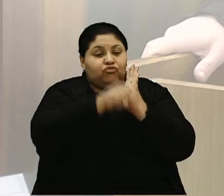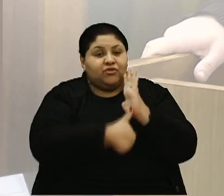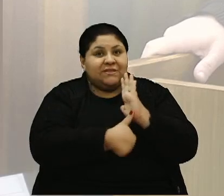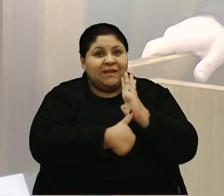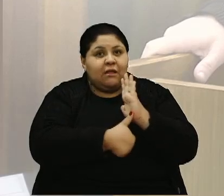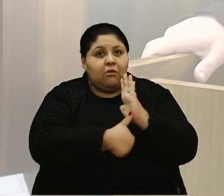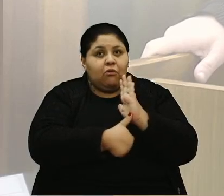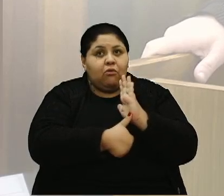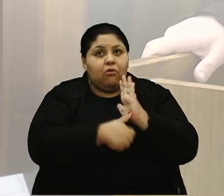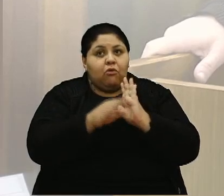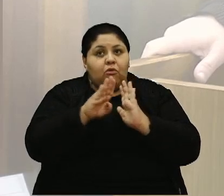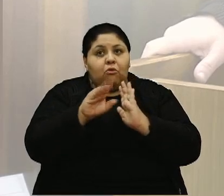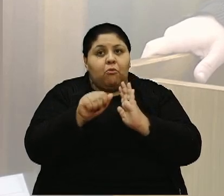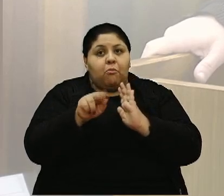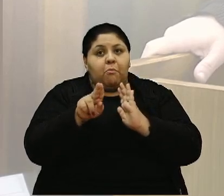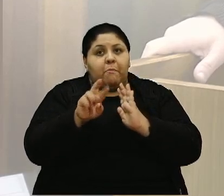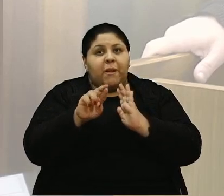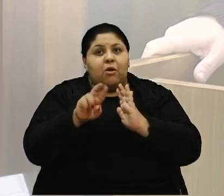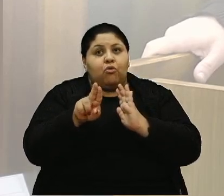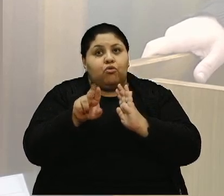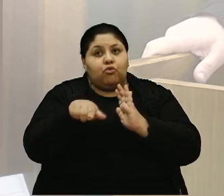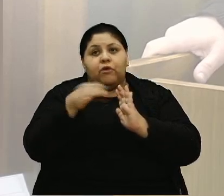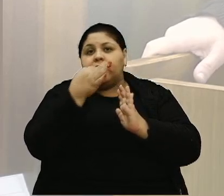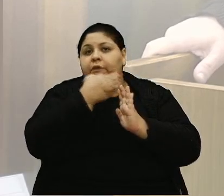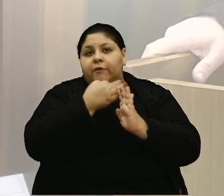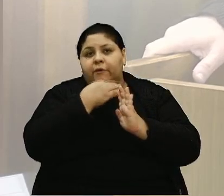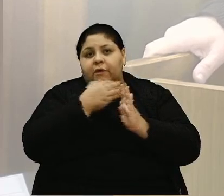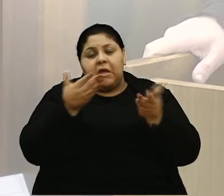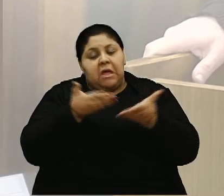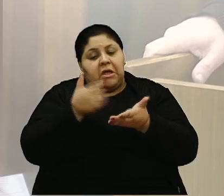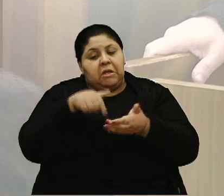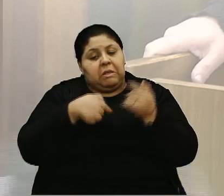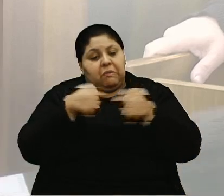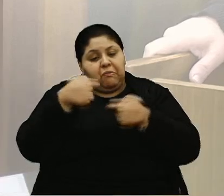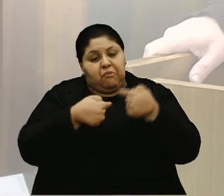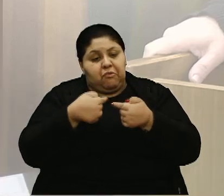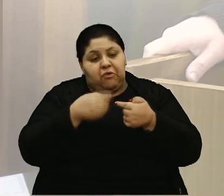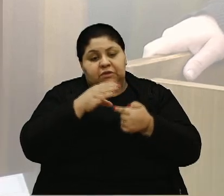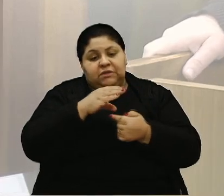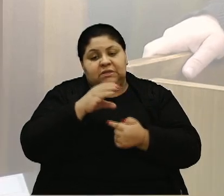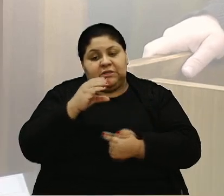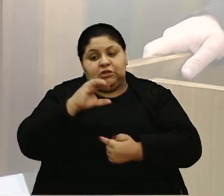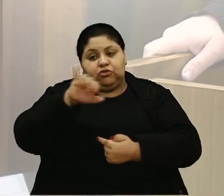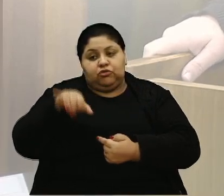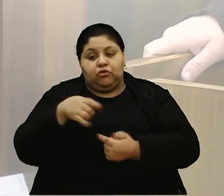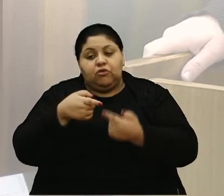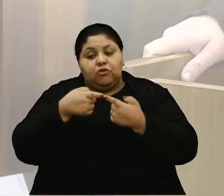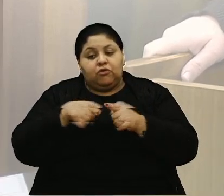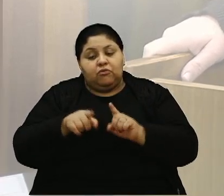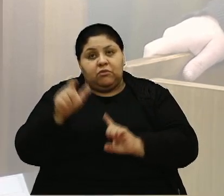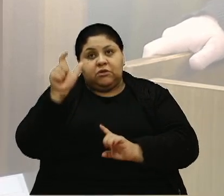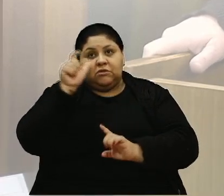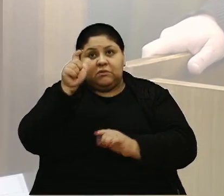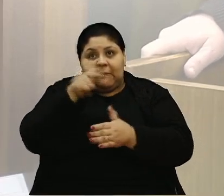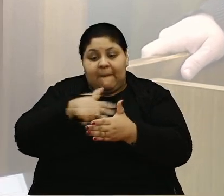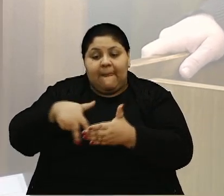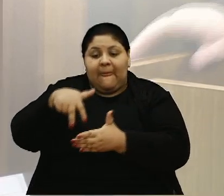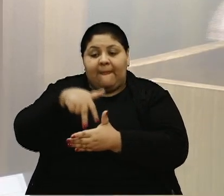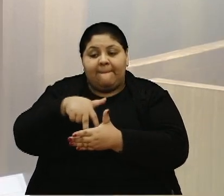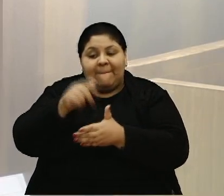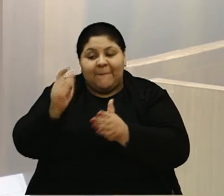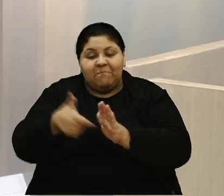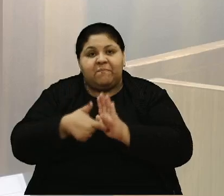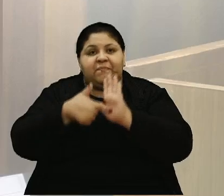patrimônio nosso. Então, eu aqui não me cabe discutir a questão de CCJ, enfim, mas eu venho a essa tribuna para